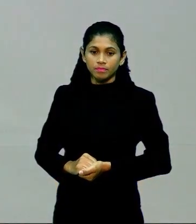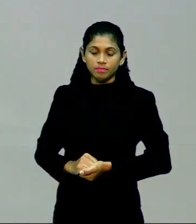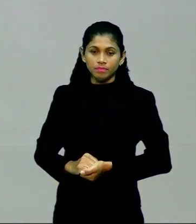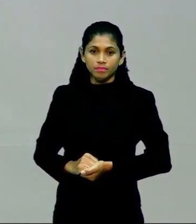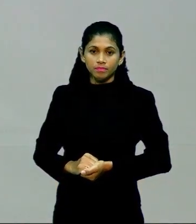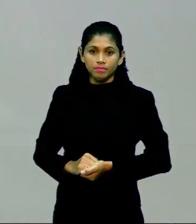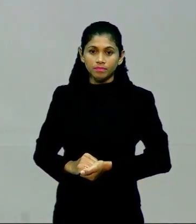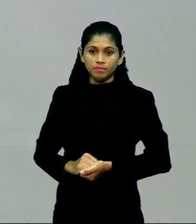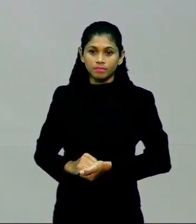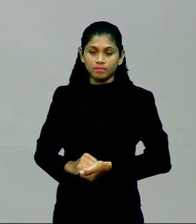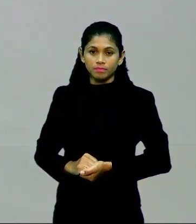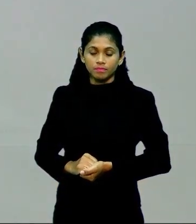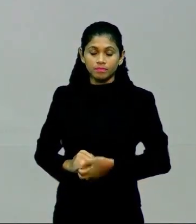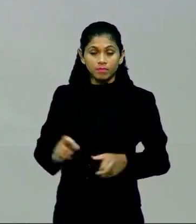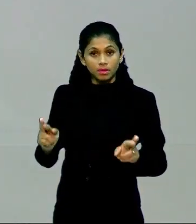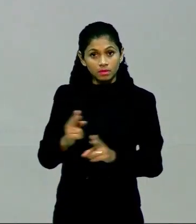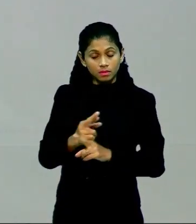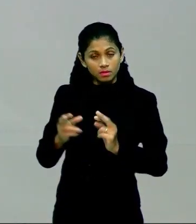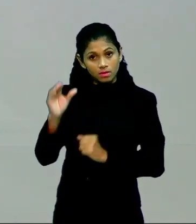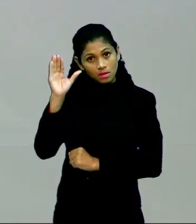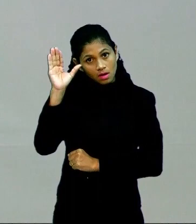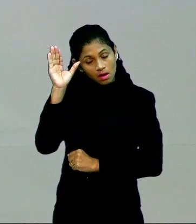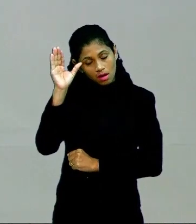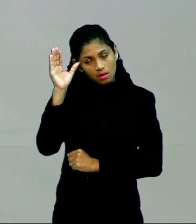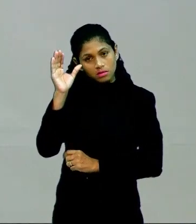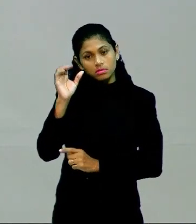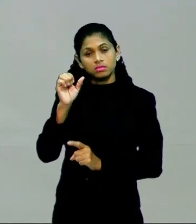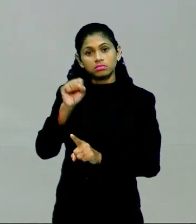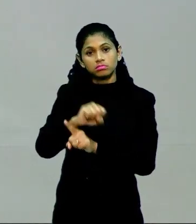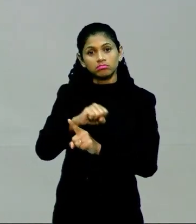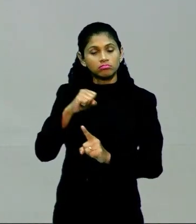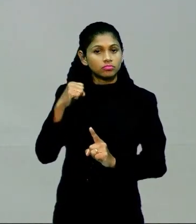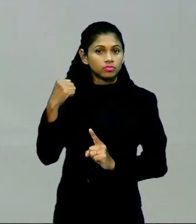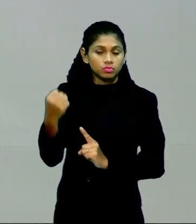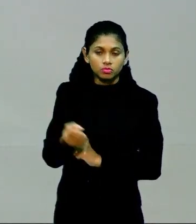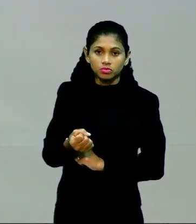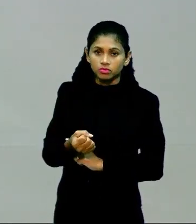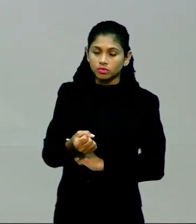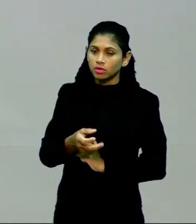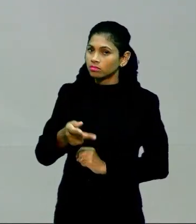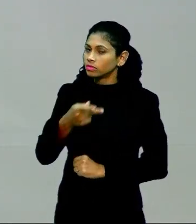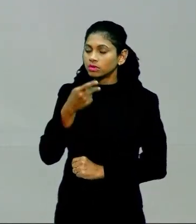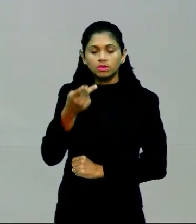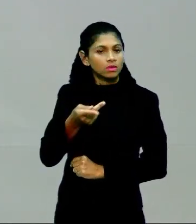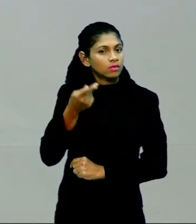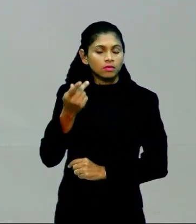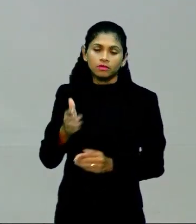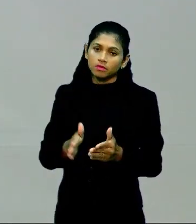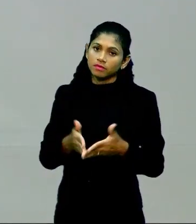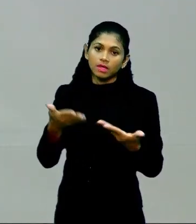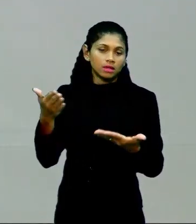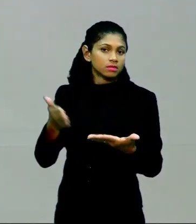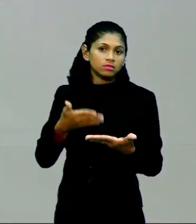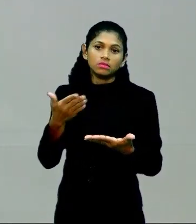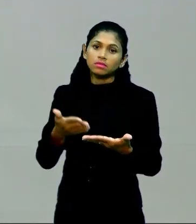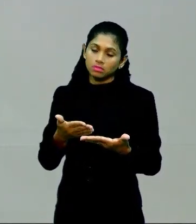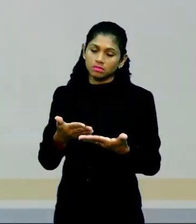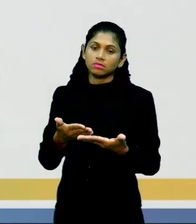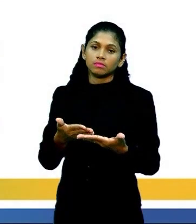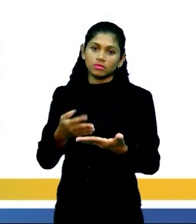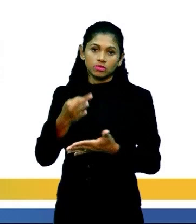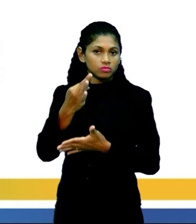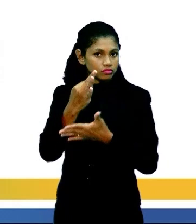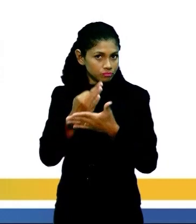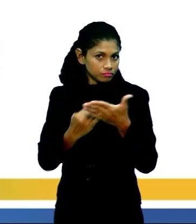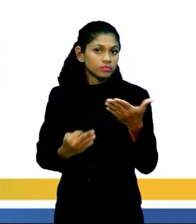Em relação à consciência social, também não está sendo citada no livro, ok? Na verdade, no texto. Então,